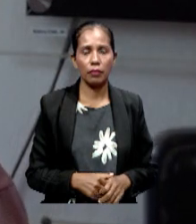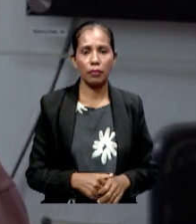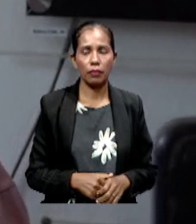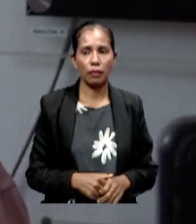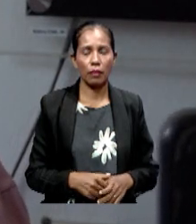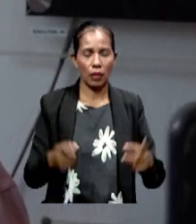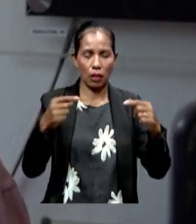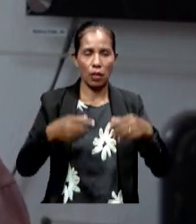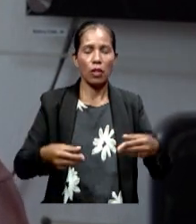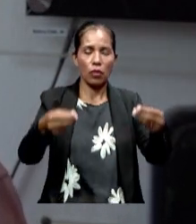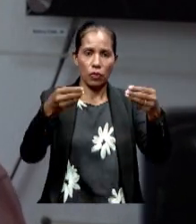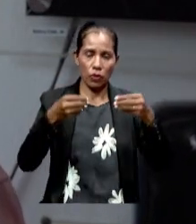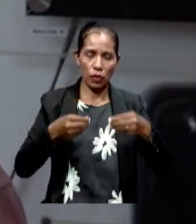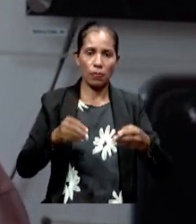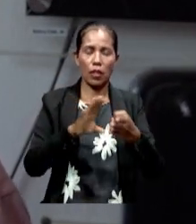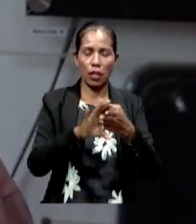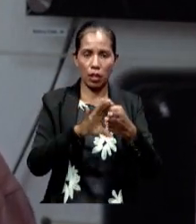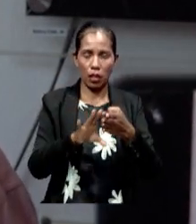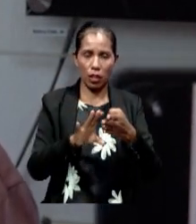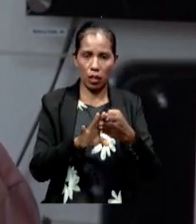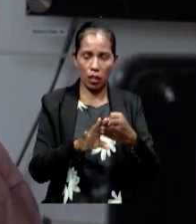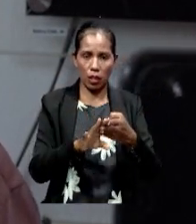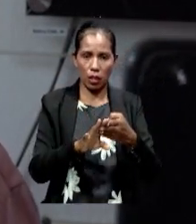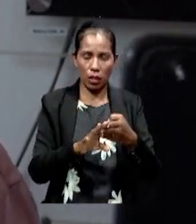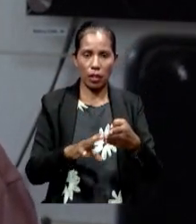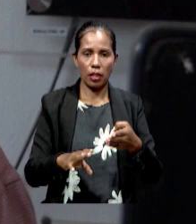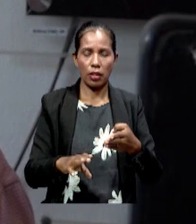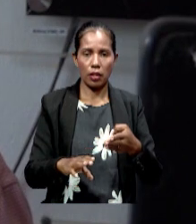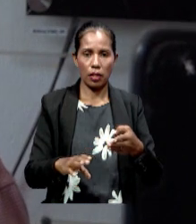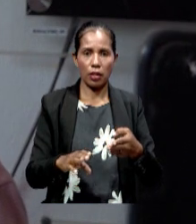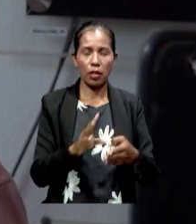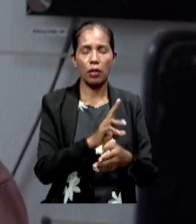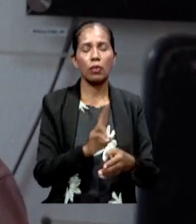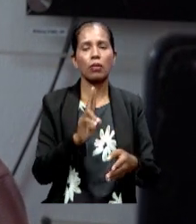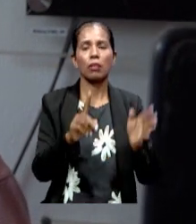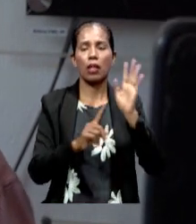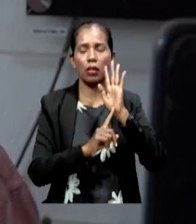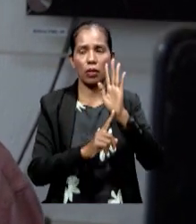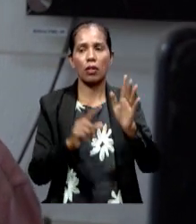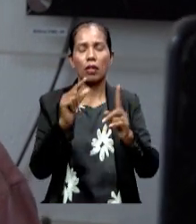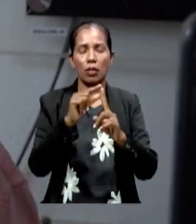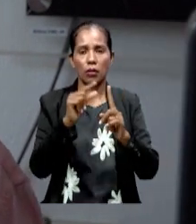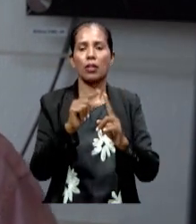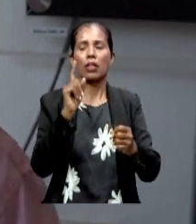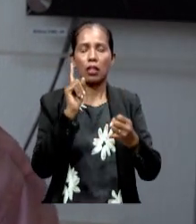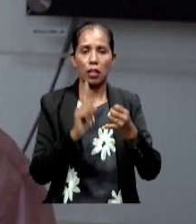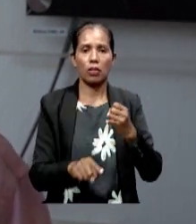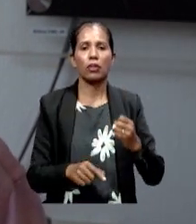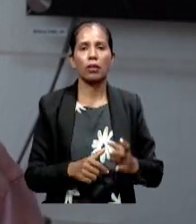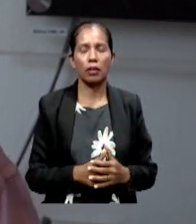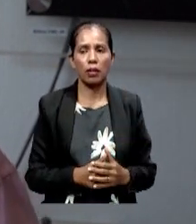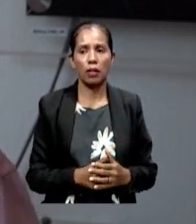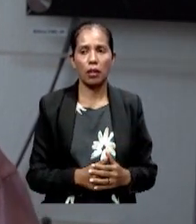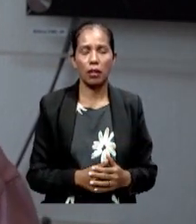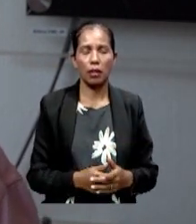Uma entrega a carta, né? Aproveitamos a nessa atol. Liofuan Icos,